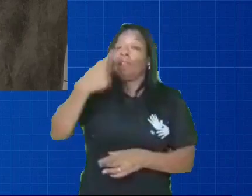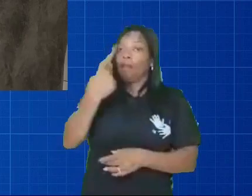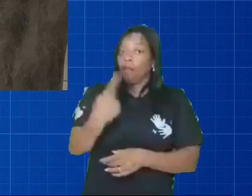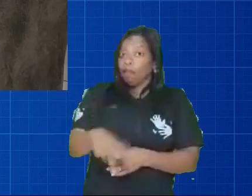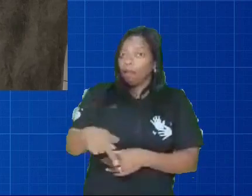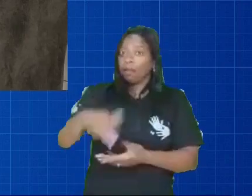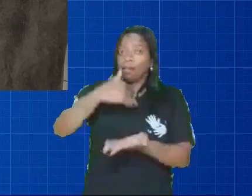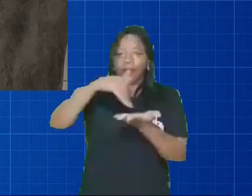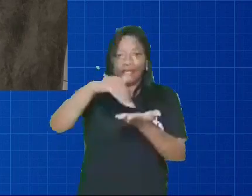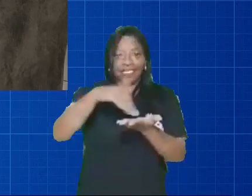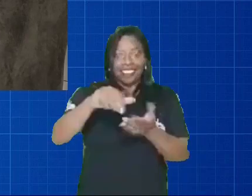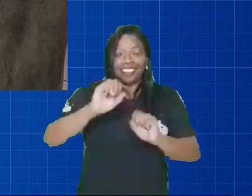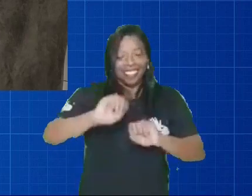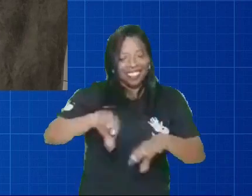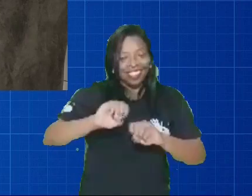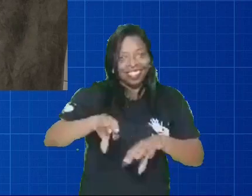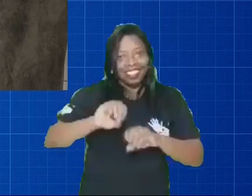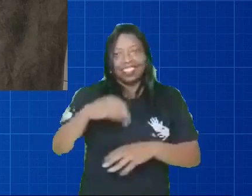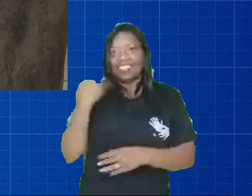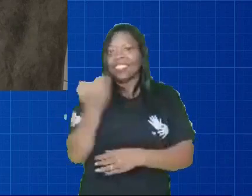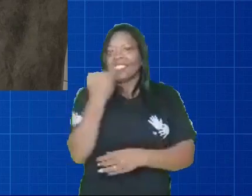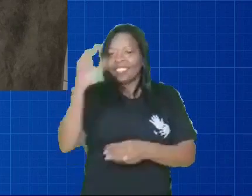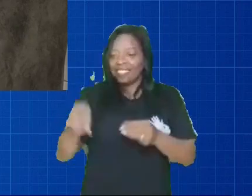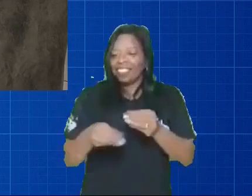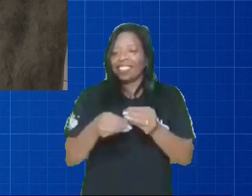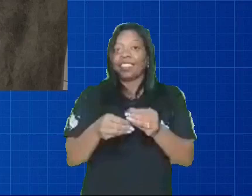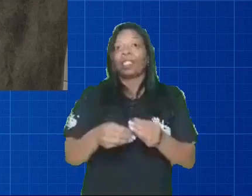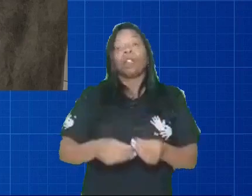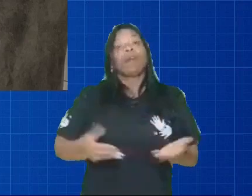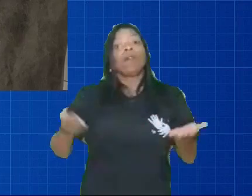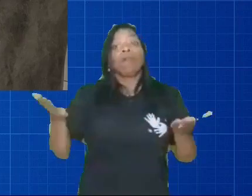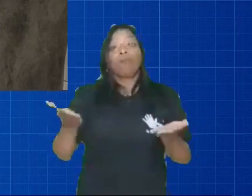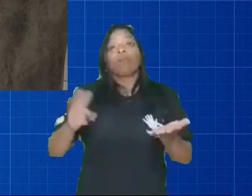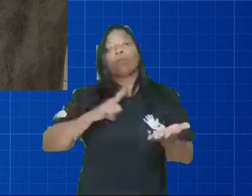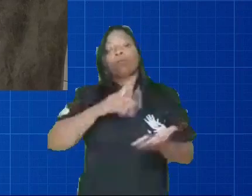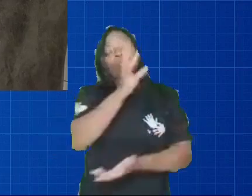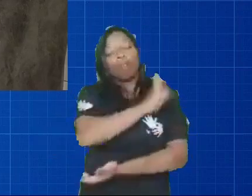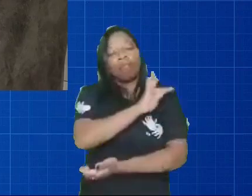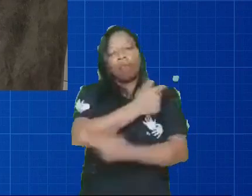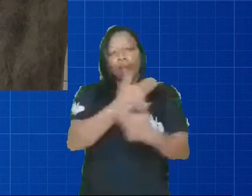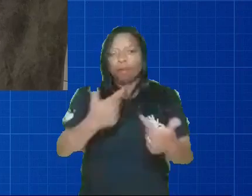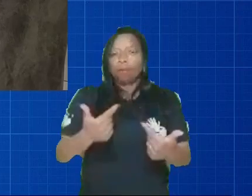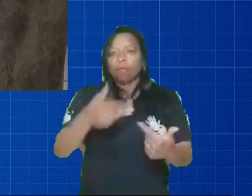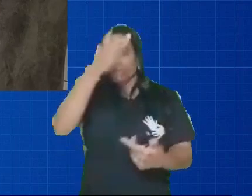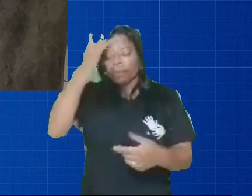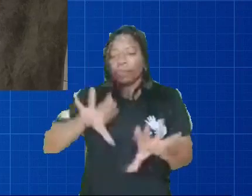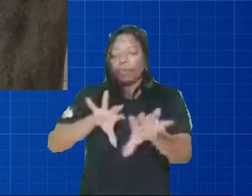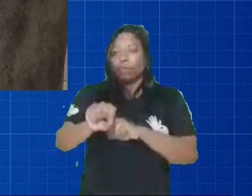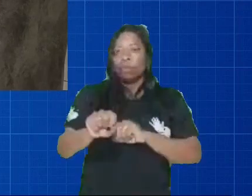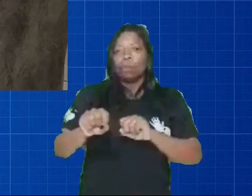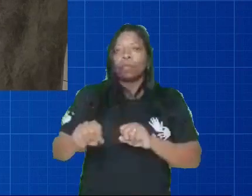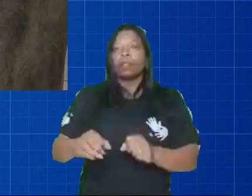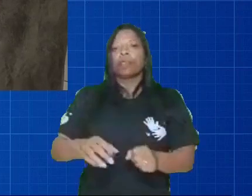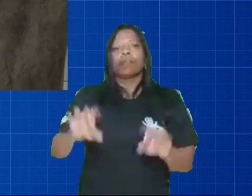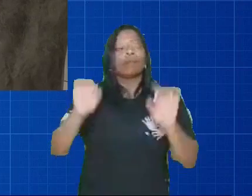Há pouco tempo que a gente tem técnicos específicos, né? Então atualmente estou eu a fazer esse trabalho, a Carla está também trabalhou uma época